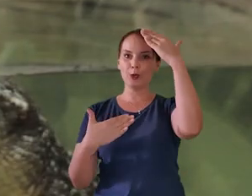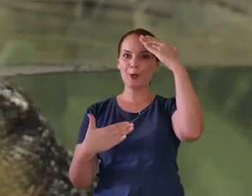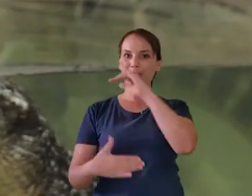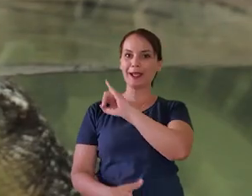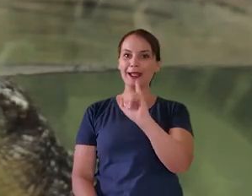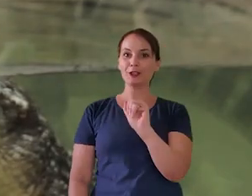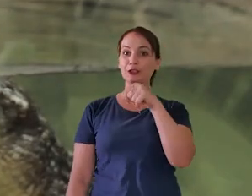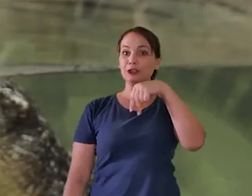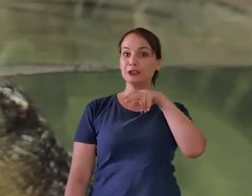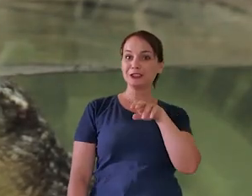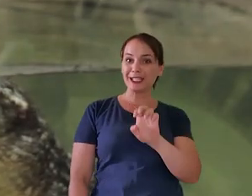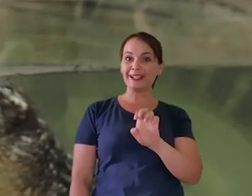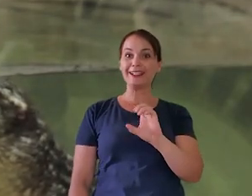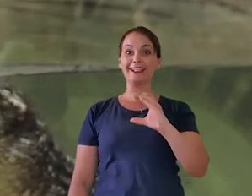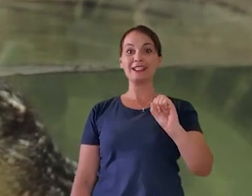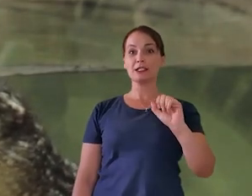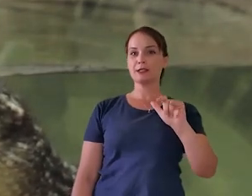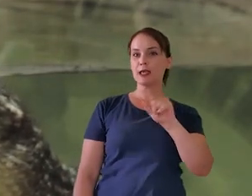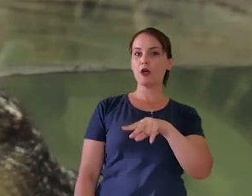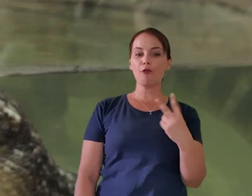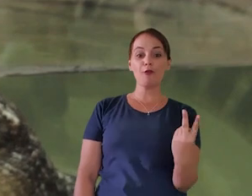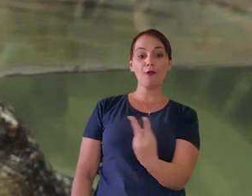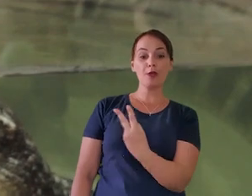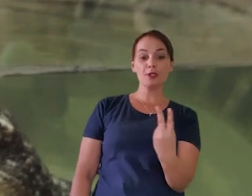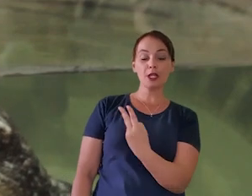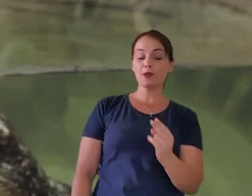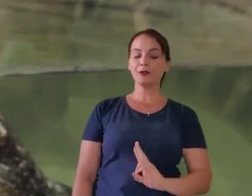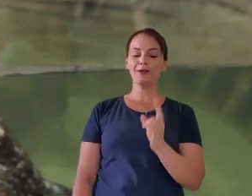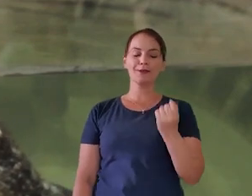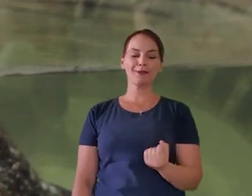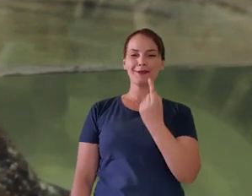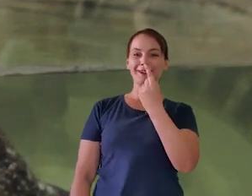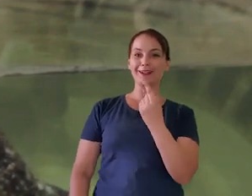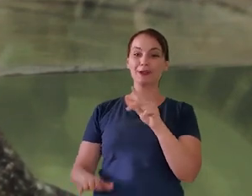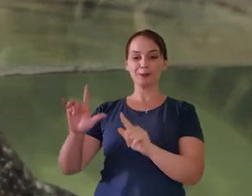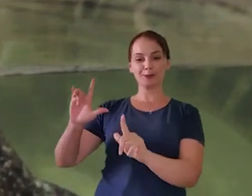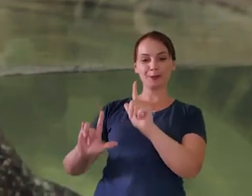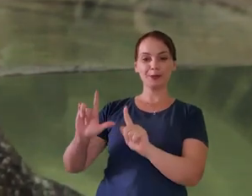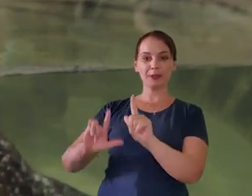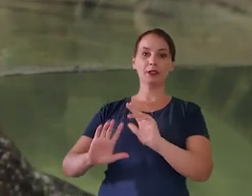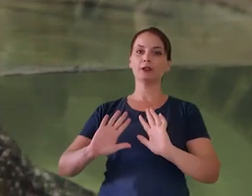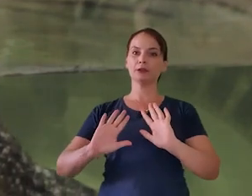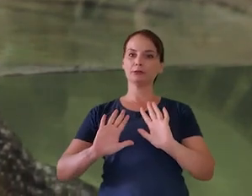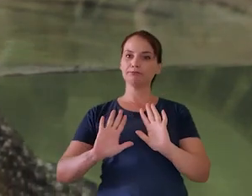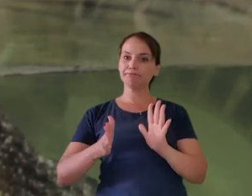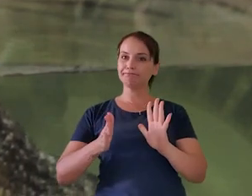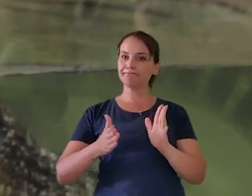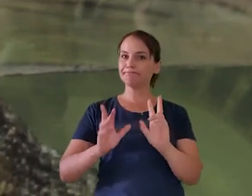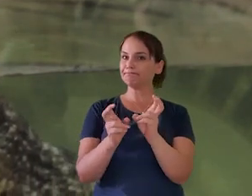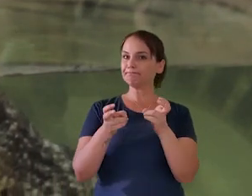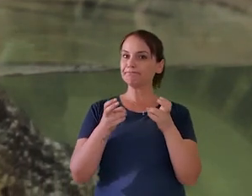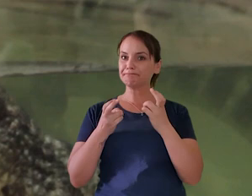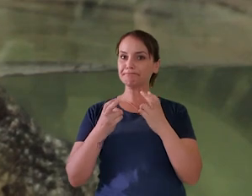Obrigado, Jaque, Celso. Vocês sempre encantam o nosso programa com a sua arte. Bom, pessoal, já deu para perceber que um dos recursos